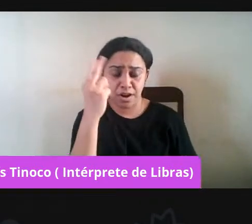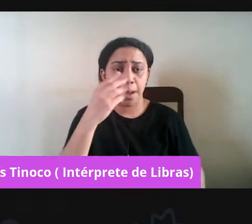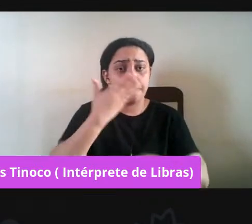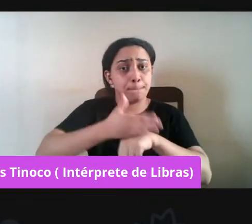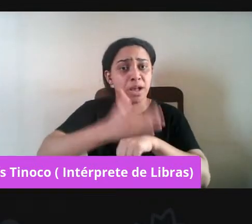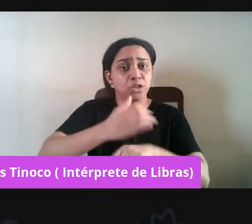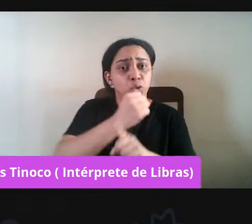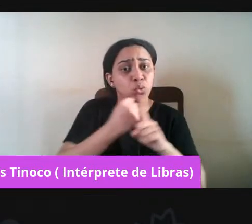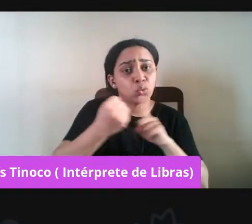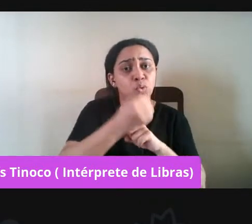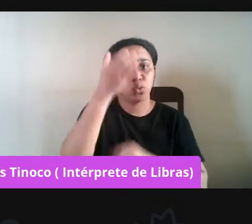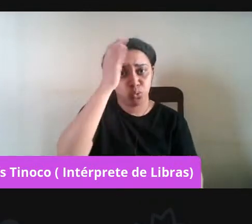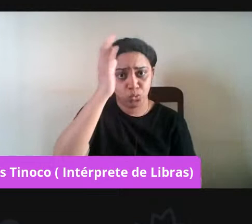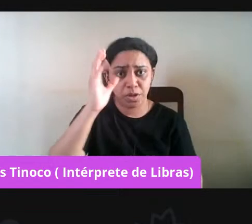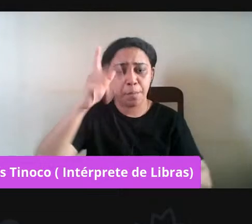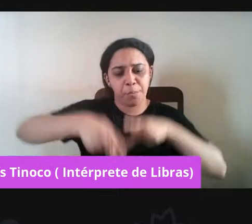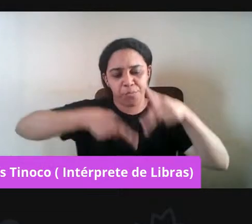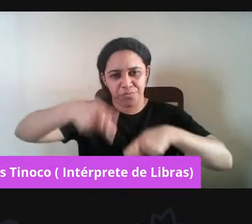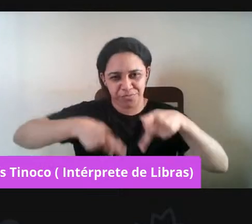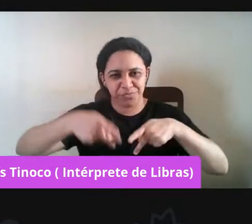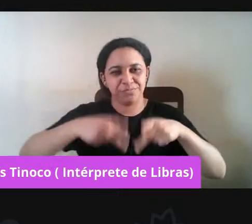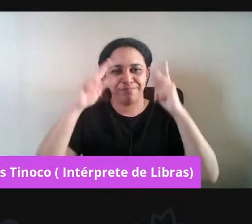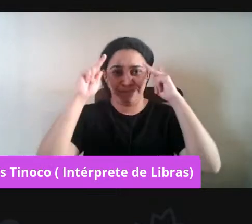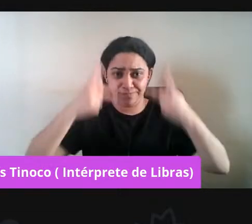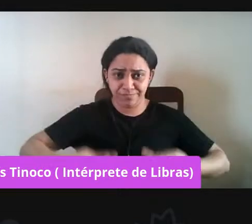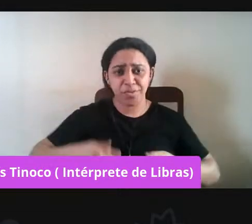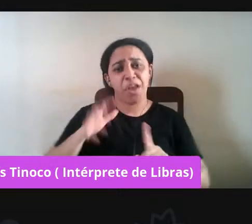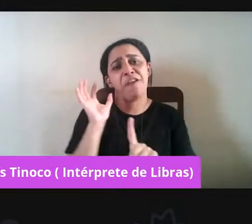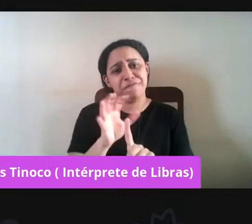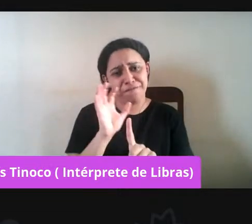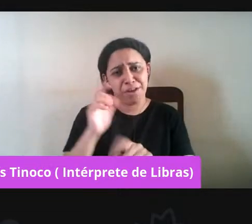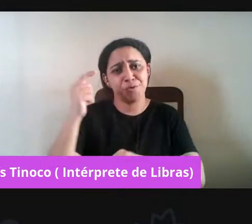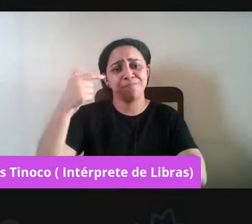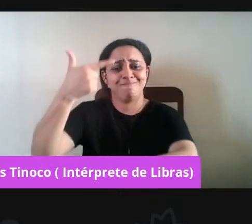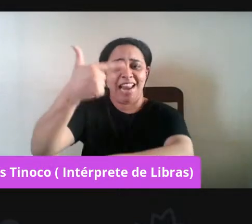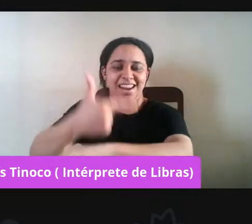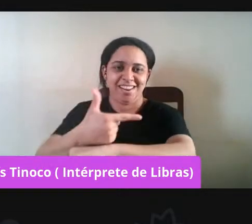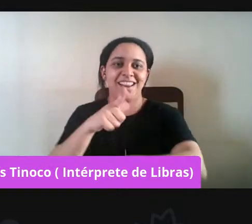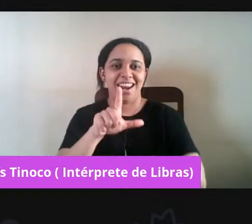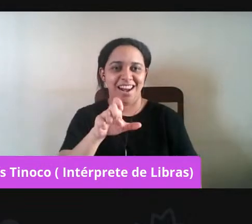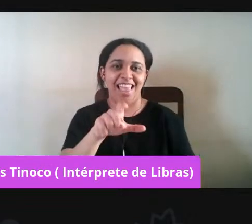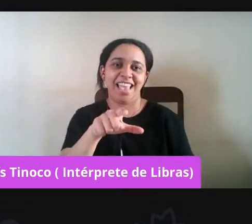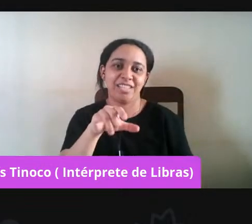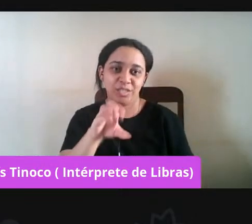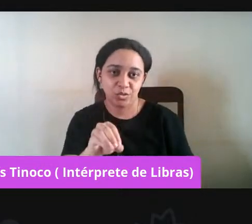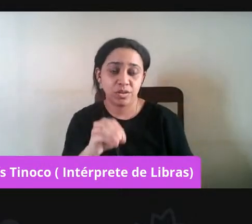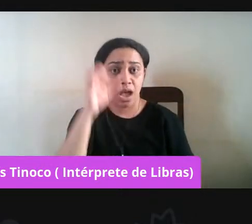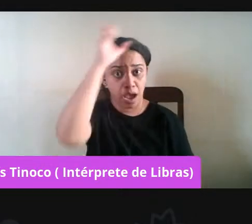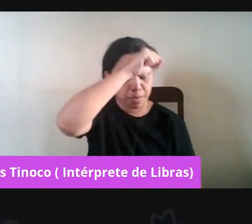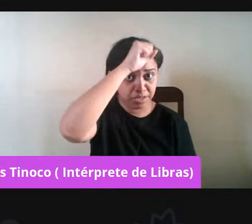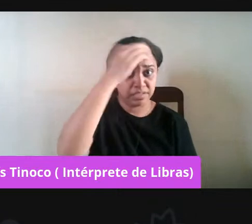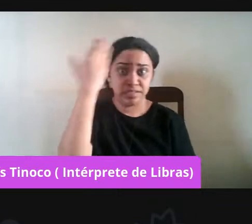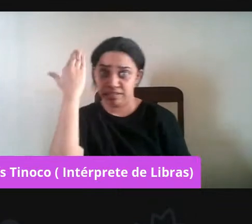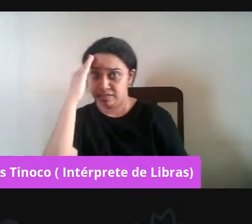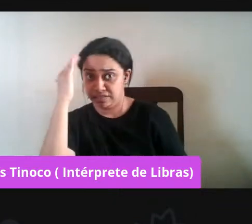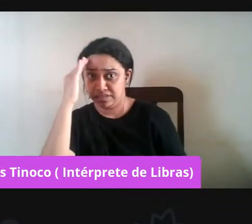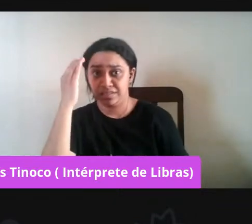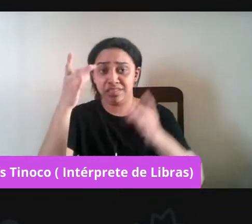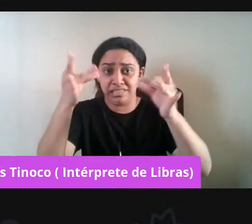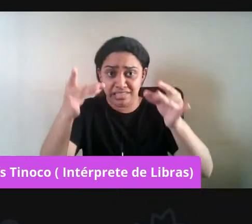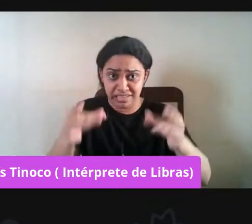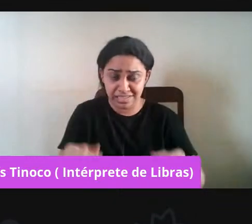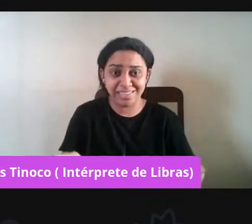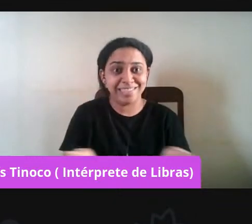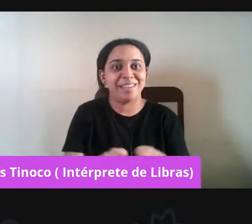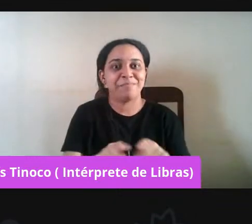comunidades humanas são refletidas em seu léxico. Para se aprender, compreender, descrever e